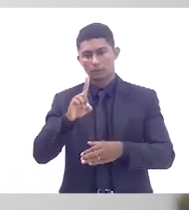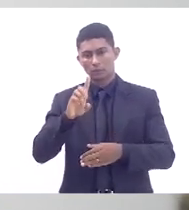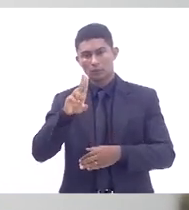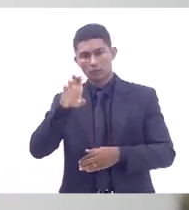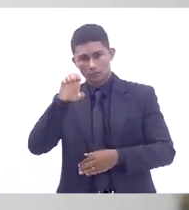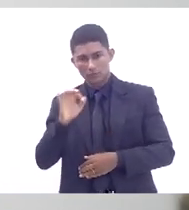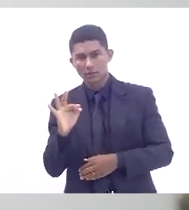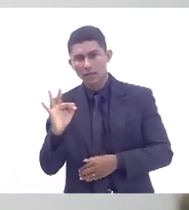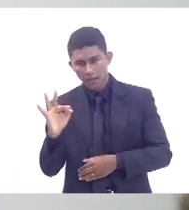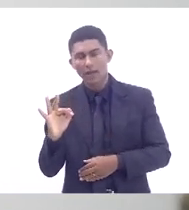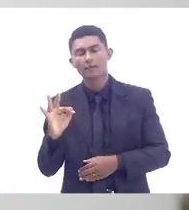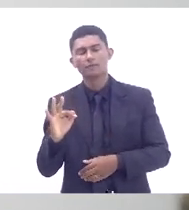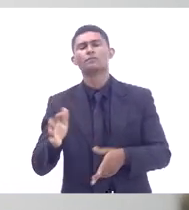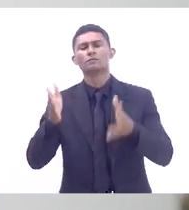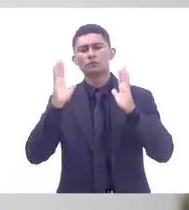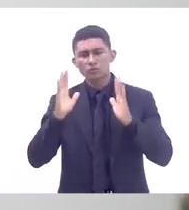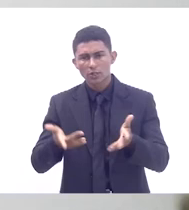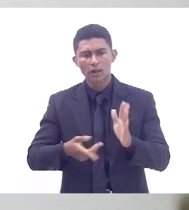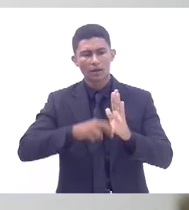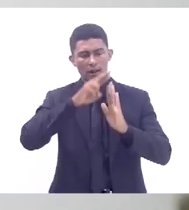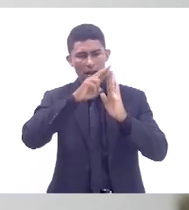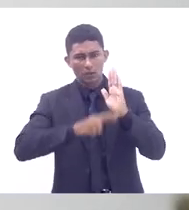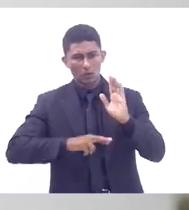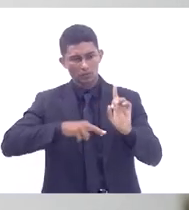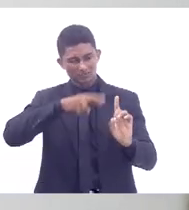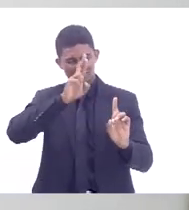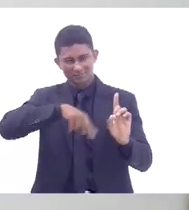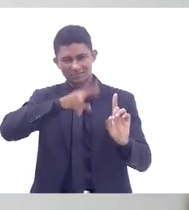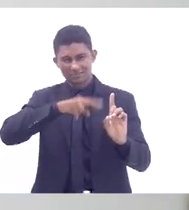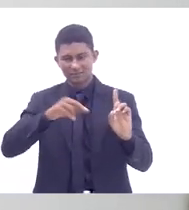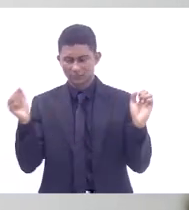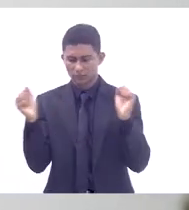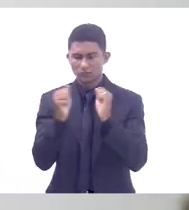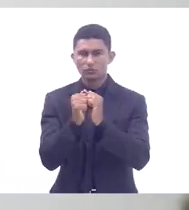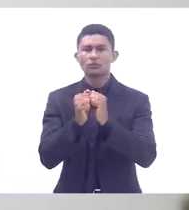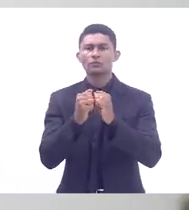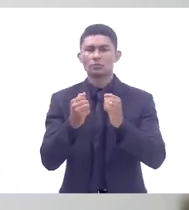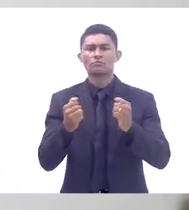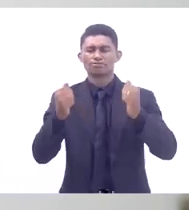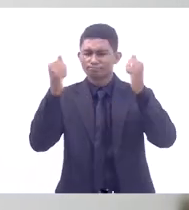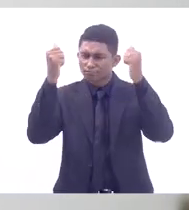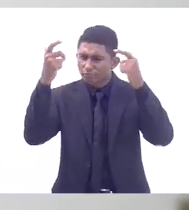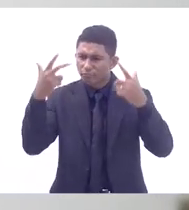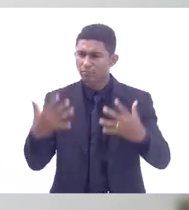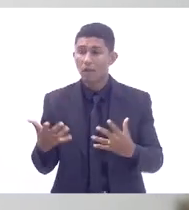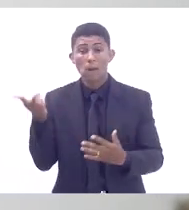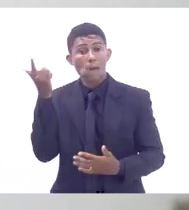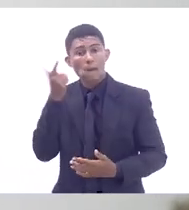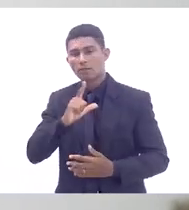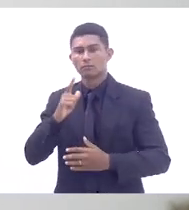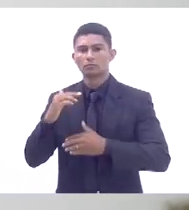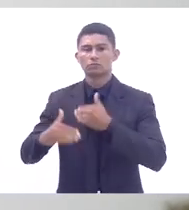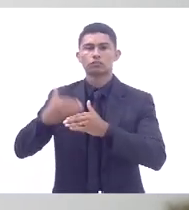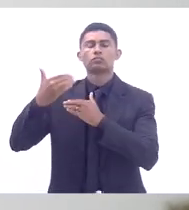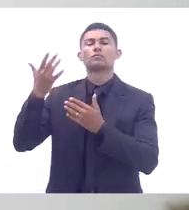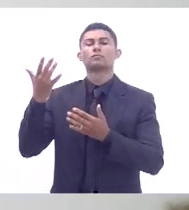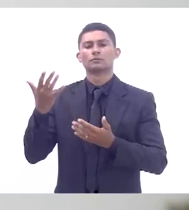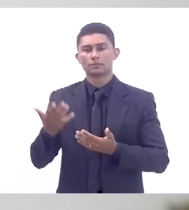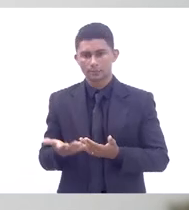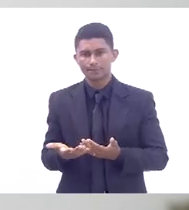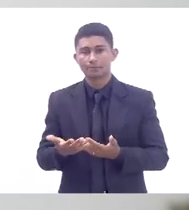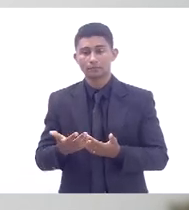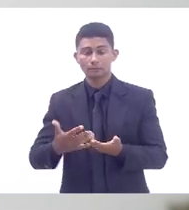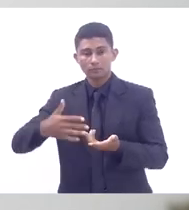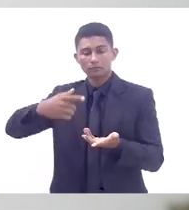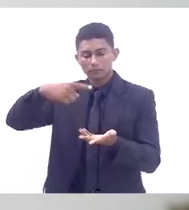pleno né e junto com a relatora do processo e nós conseguimos avançar nesse nesse Campo essa